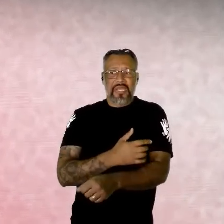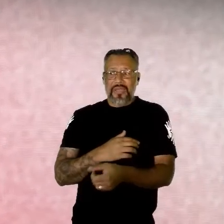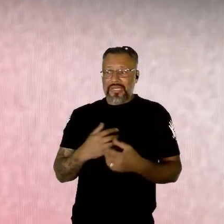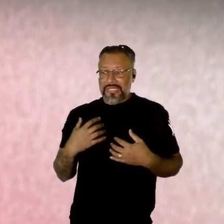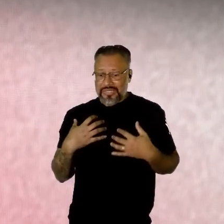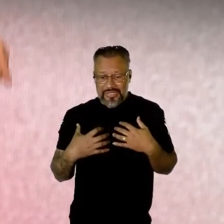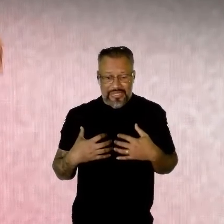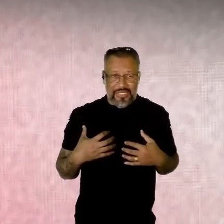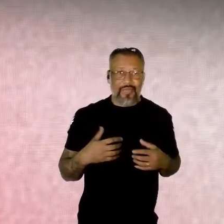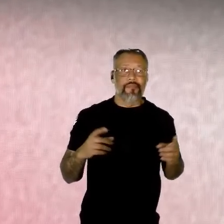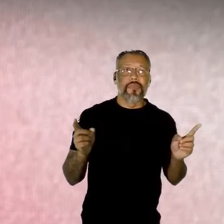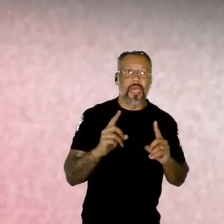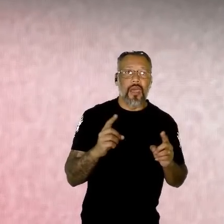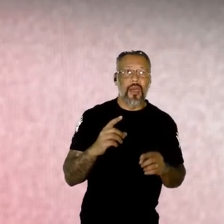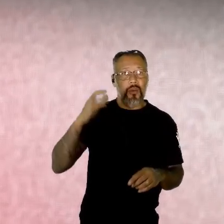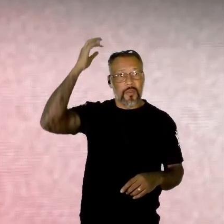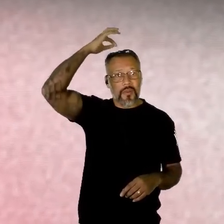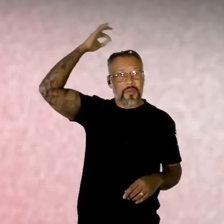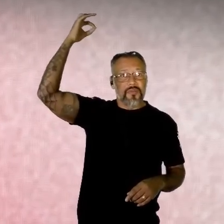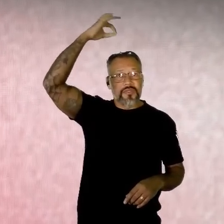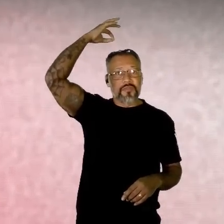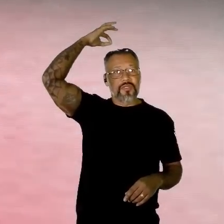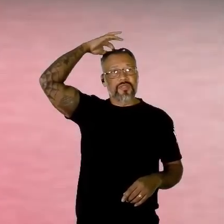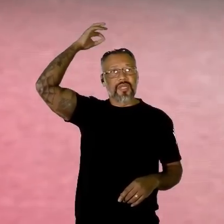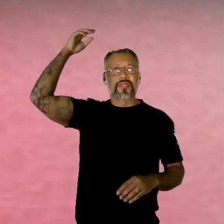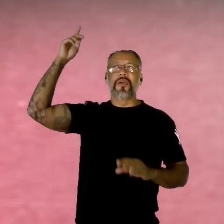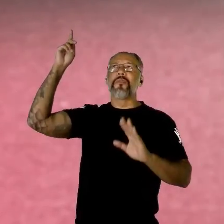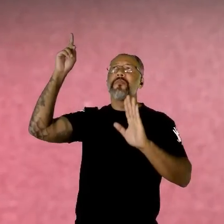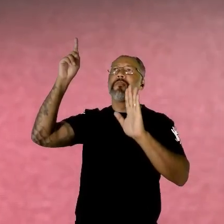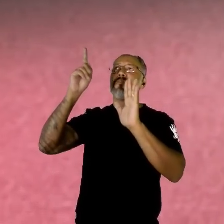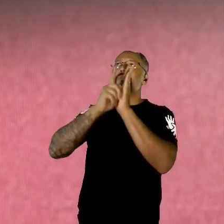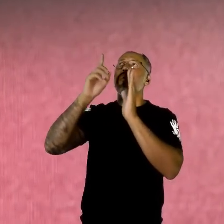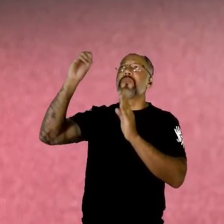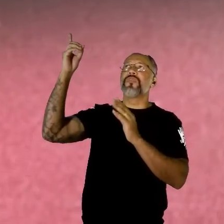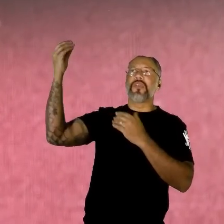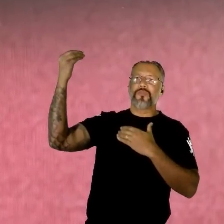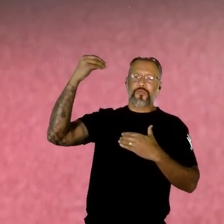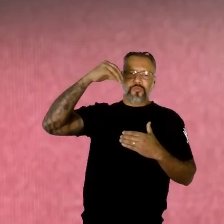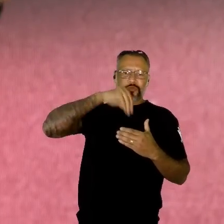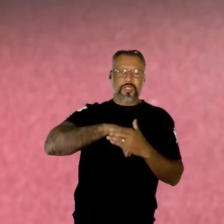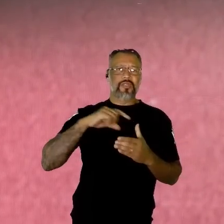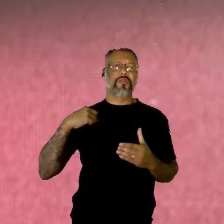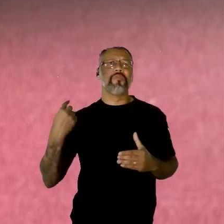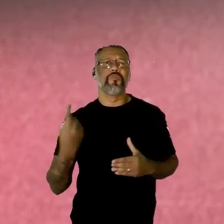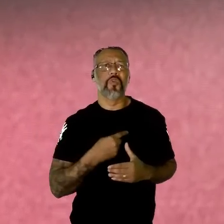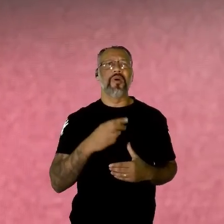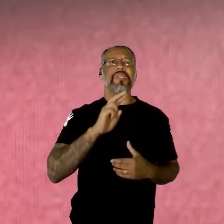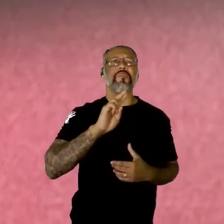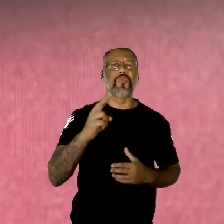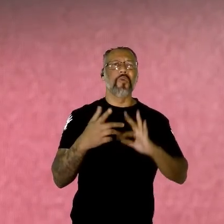só ele é o próprio Deus em nós em nome o espírito santo de Deus hoje todos aqueles que são